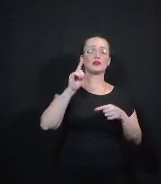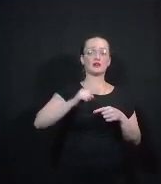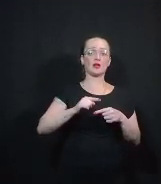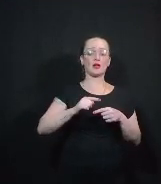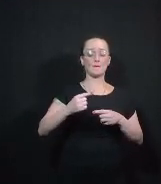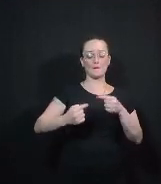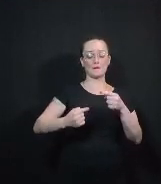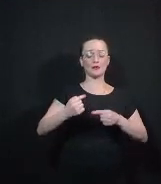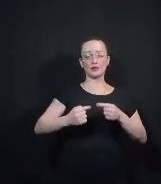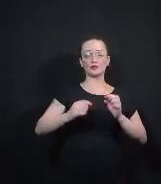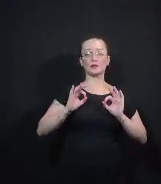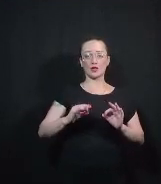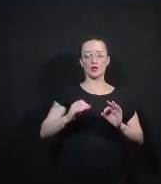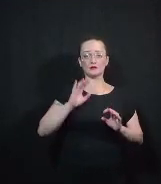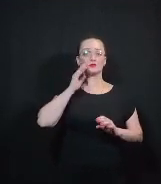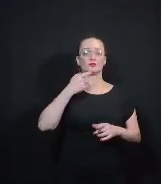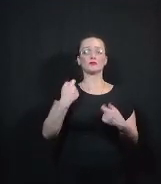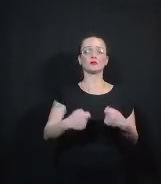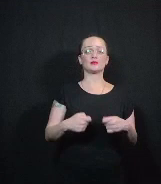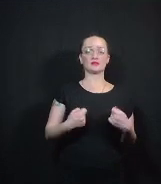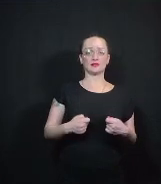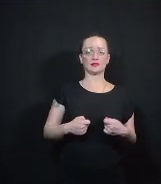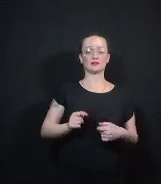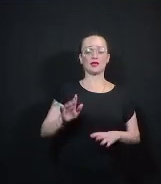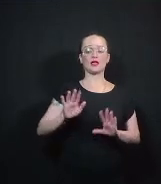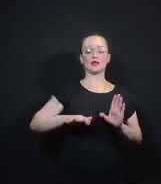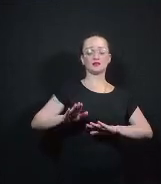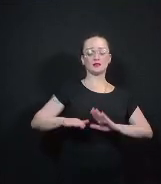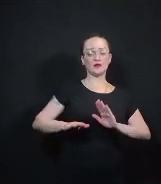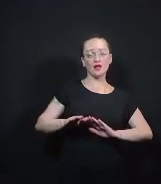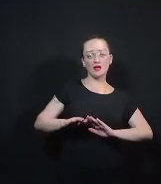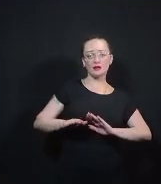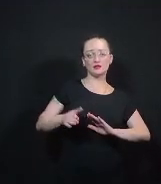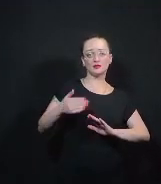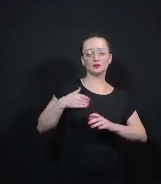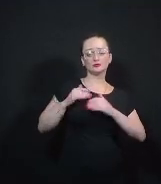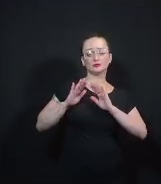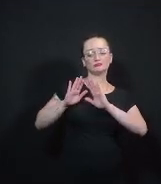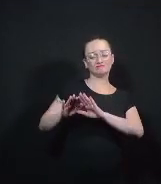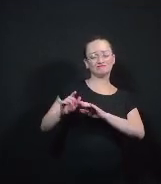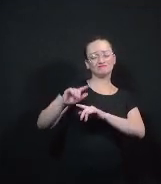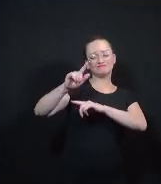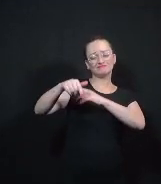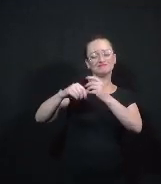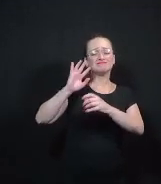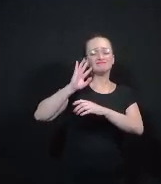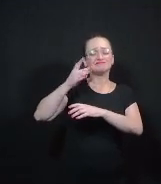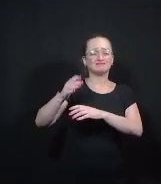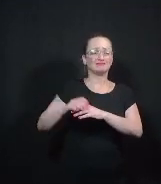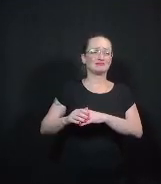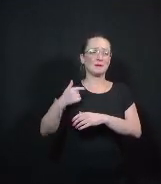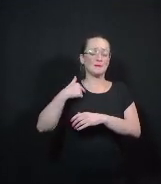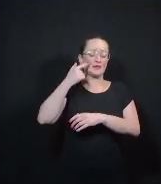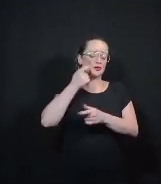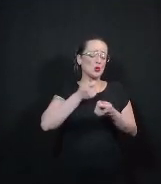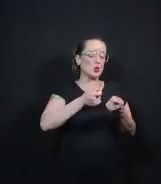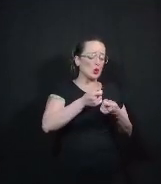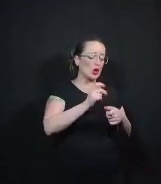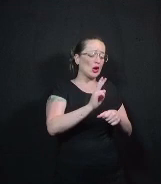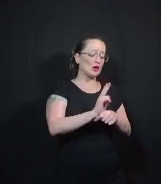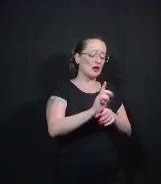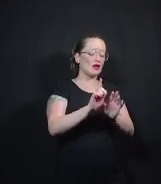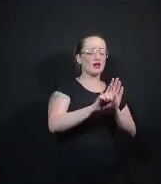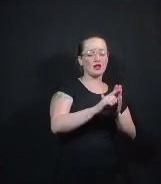política para resolver. E às vezes é deixado em segundo plano, achando que uma boa regulação,